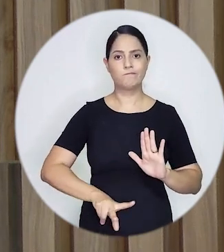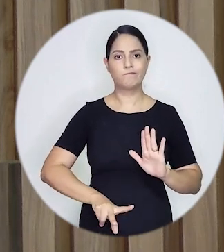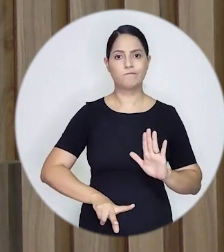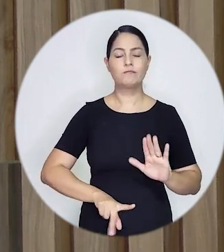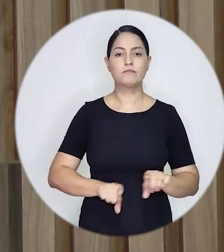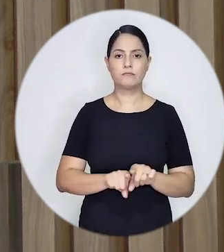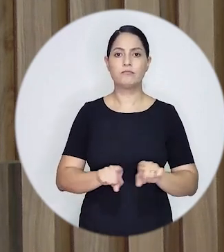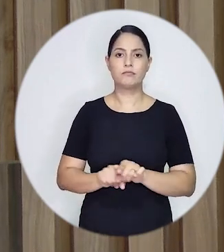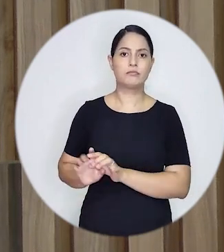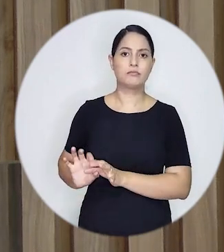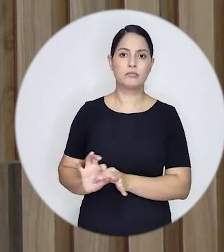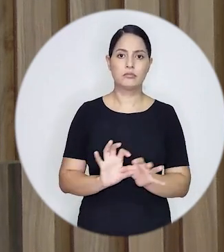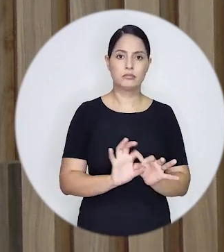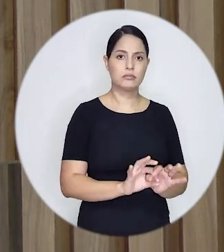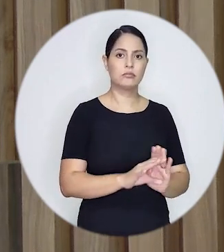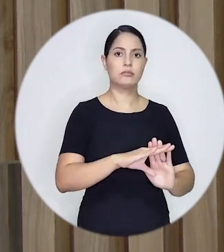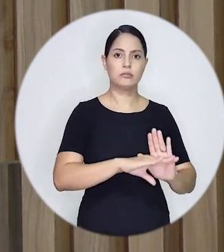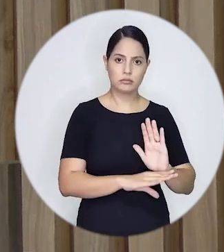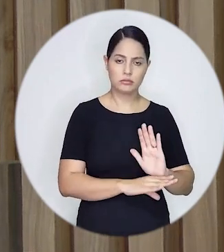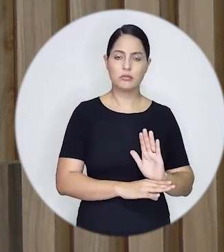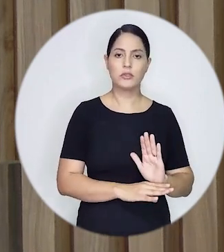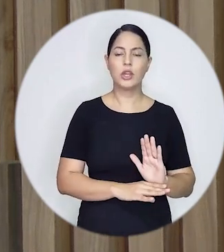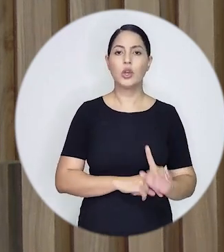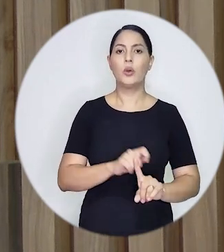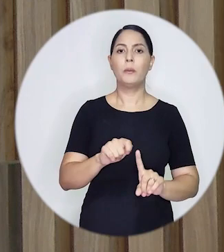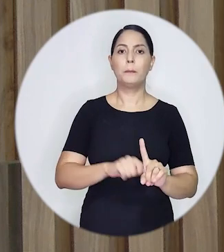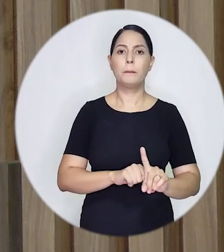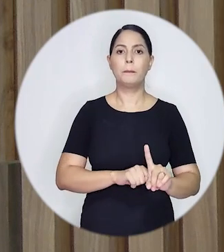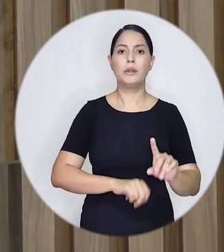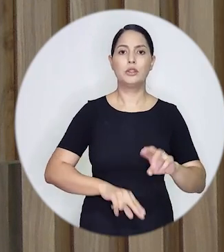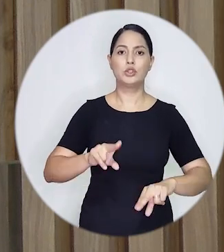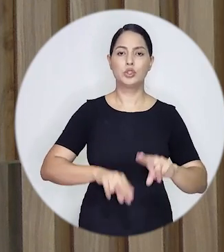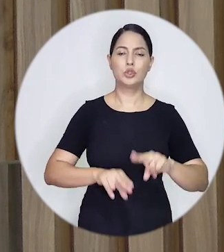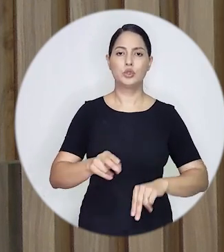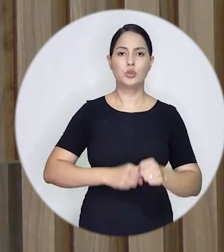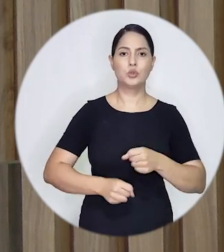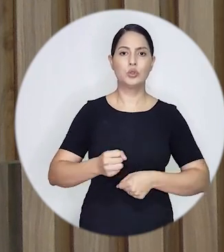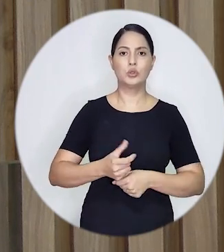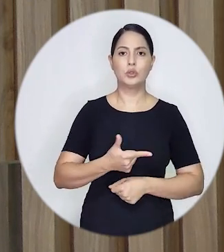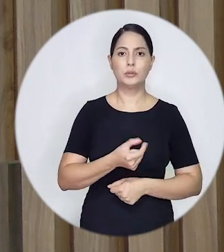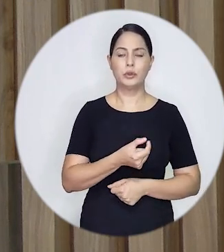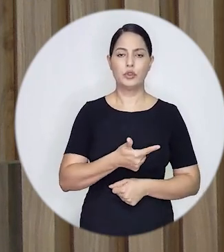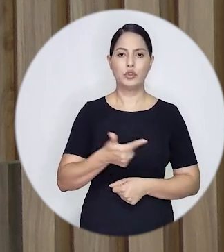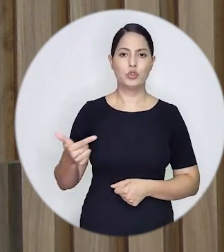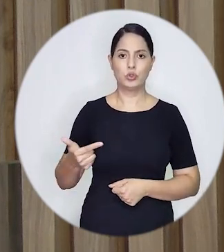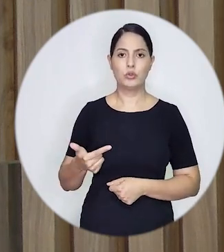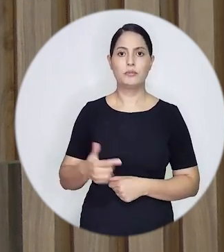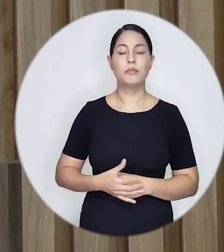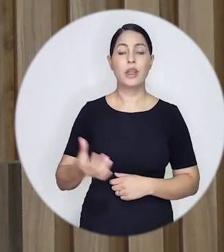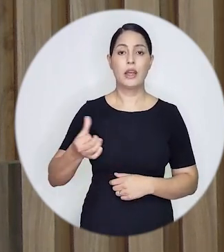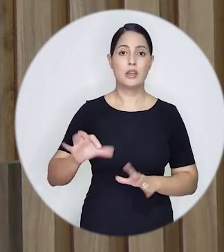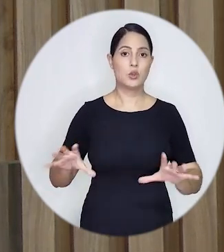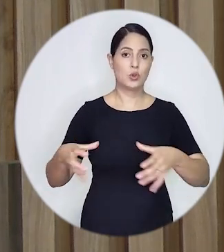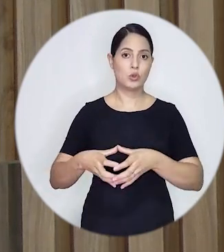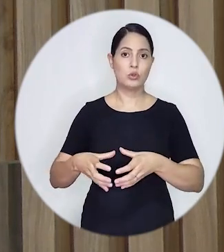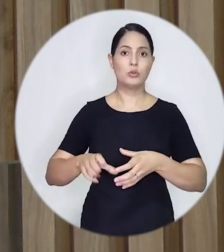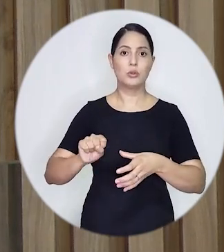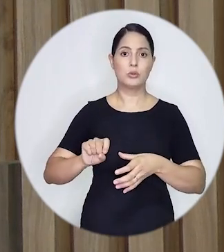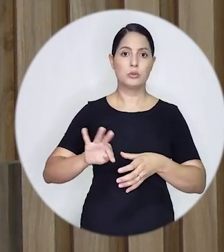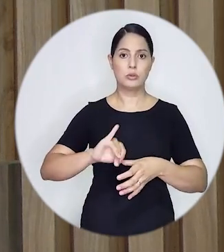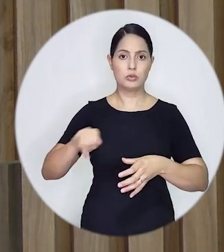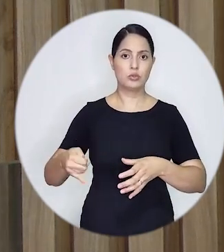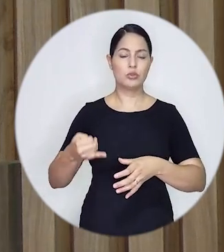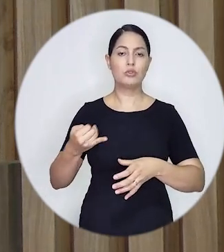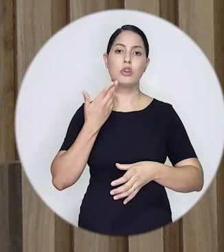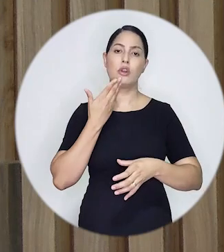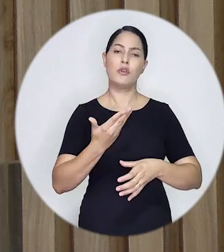científico. E o título do evento, ou o mote do evento, vem muito a calhar. A discussão sobre a cannabis medicinal não é um tema